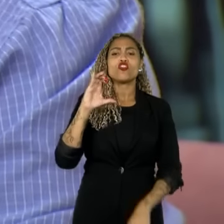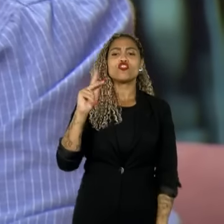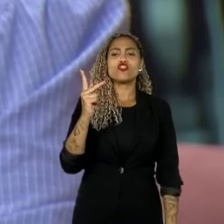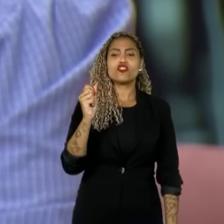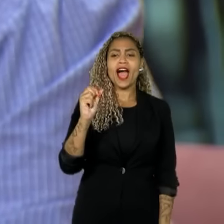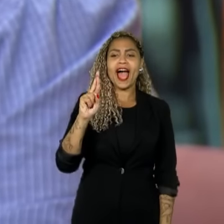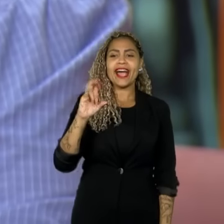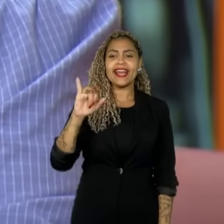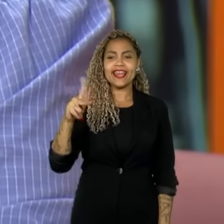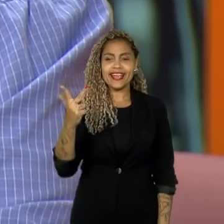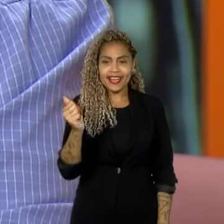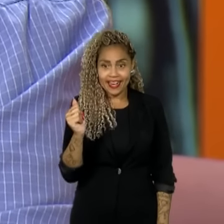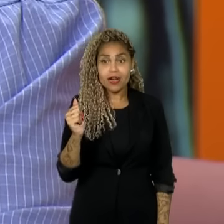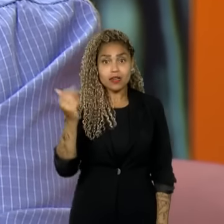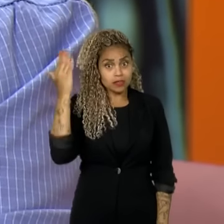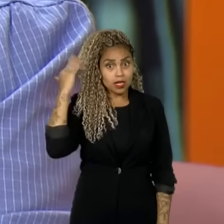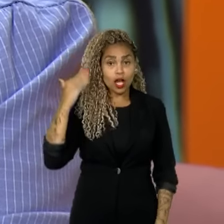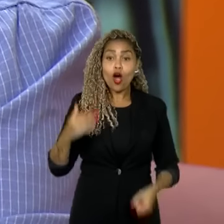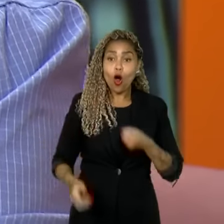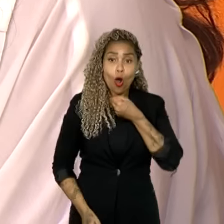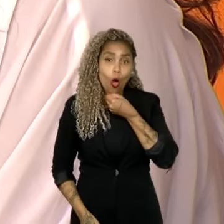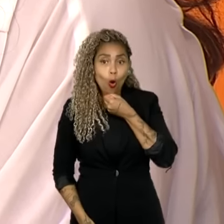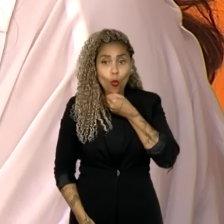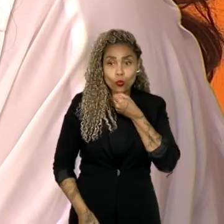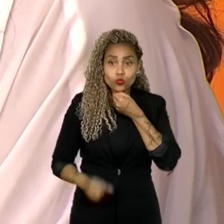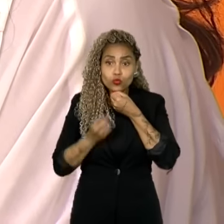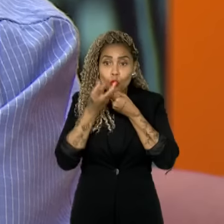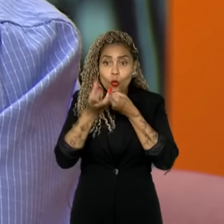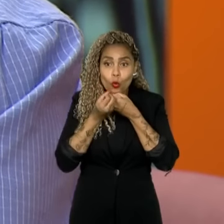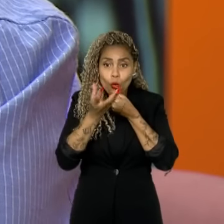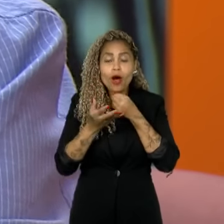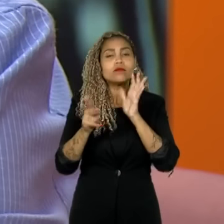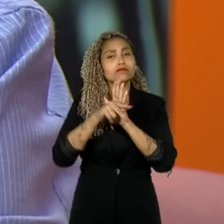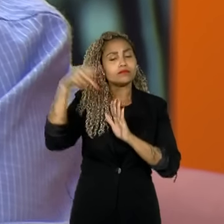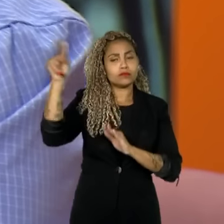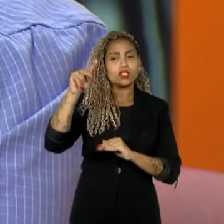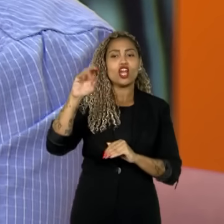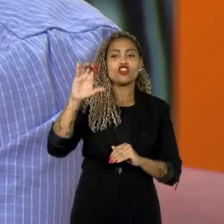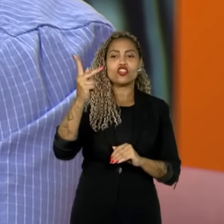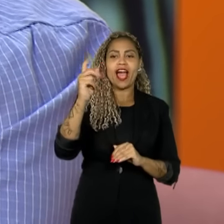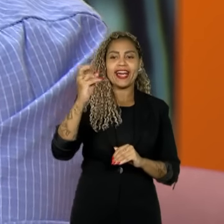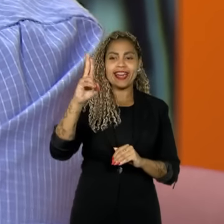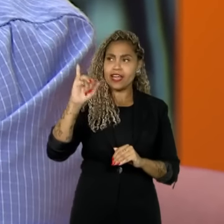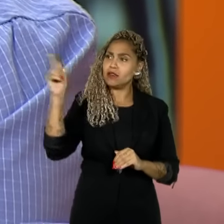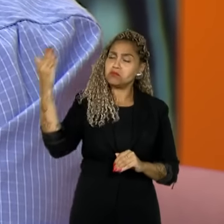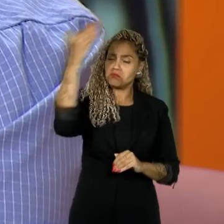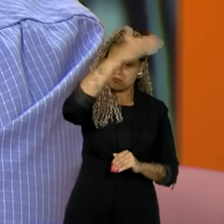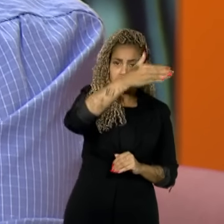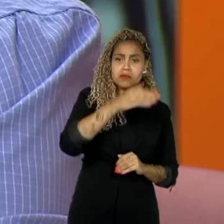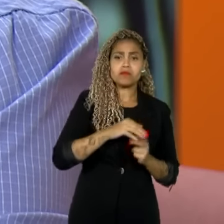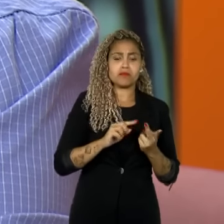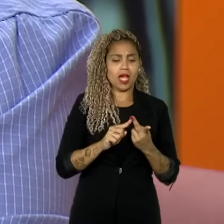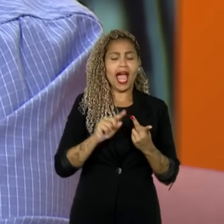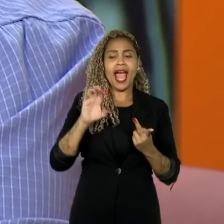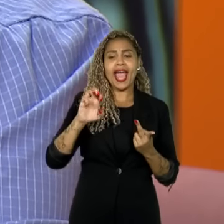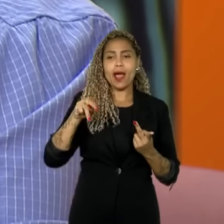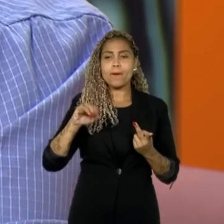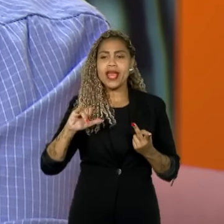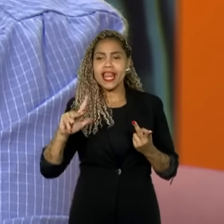no programa. Eu era locutor do programa do Chacrinha. Todo mundo ia lá. Ela ia. Emilinha. Todo mundo. Não,